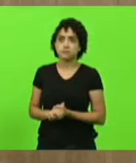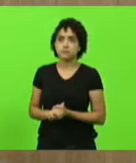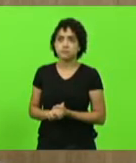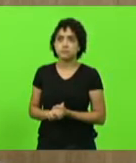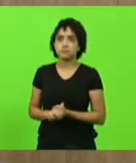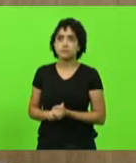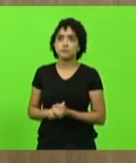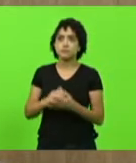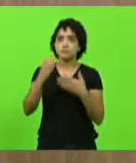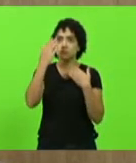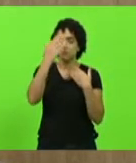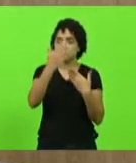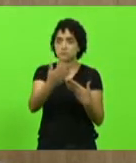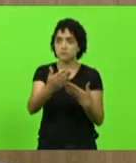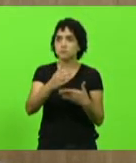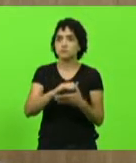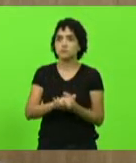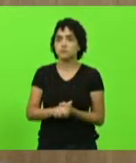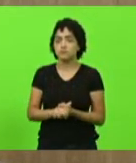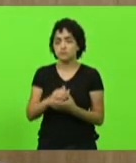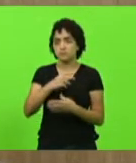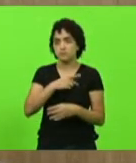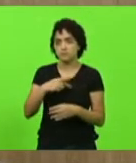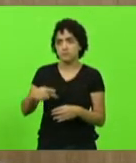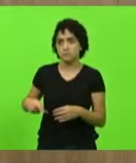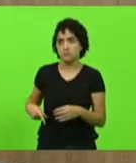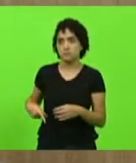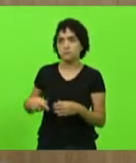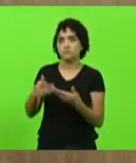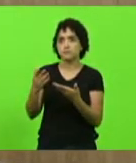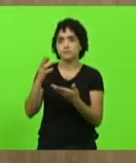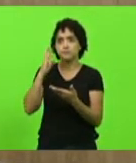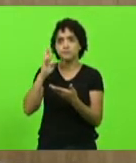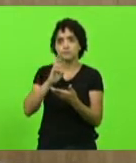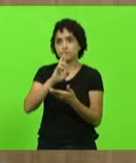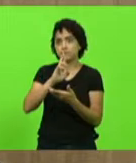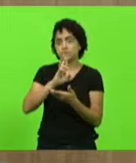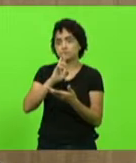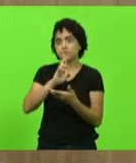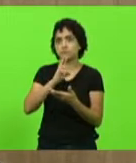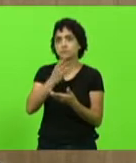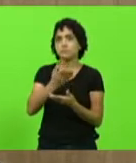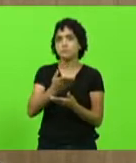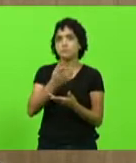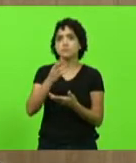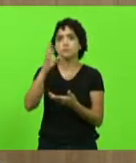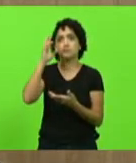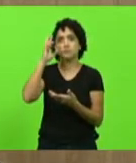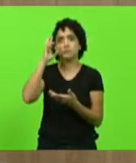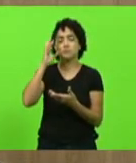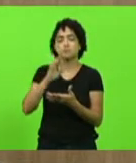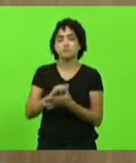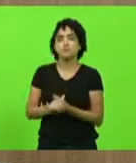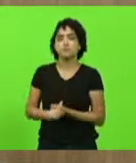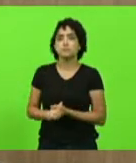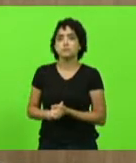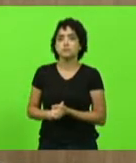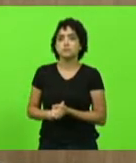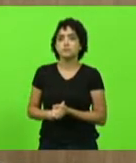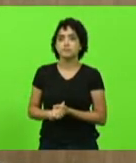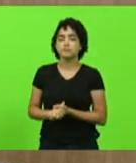Obrigado, senhor presidente desta sessão, deputado Rodrigo Minotto, deputado Ricardo Alba, deputado